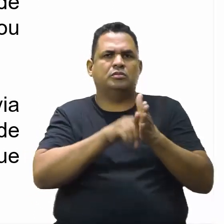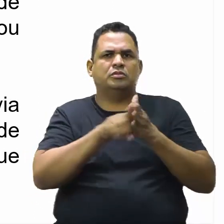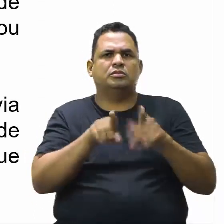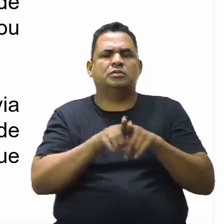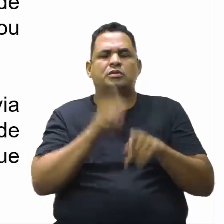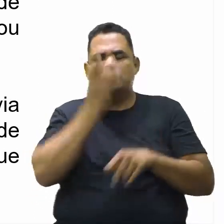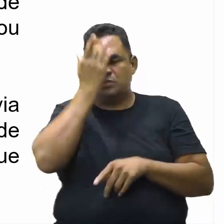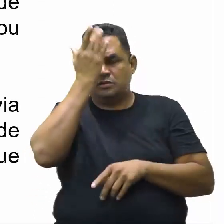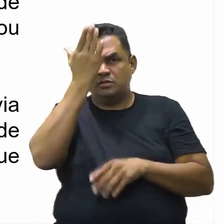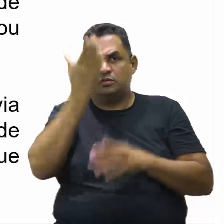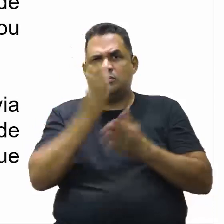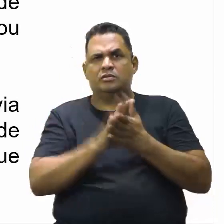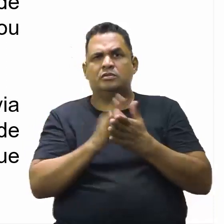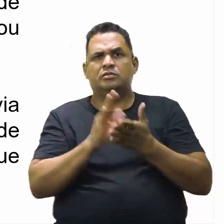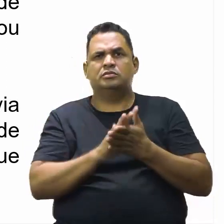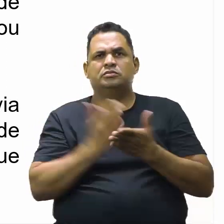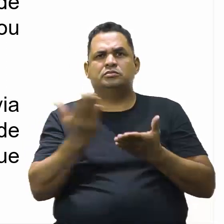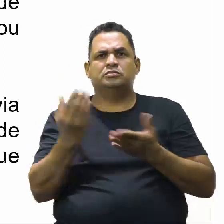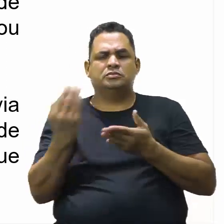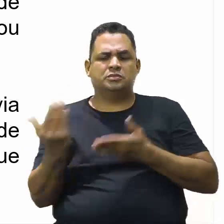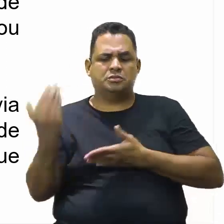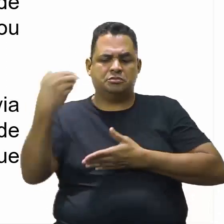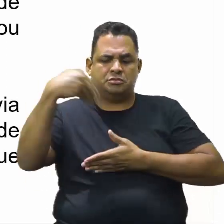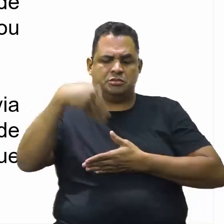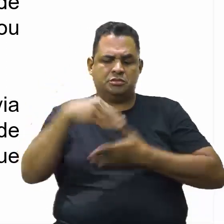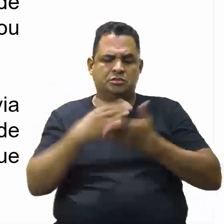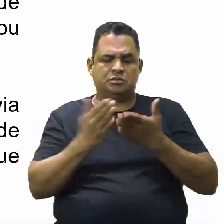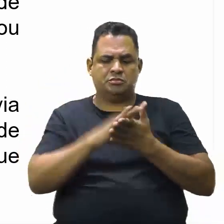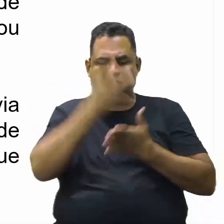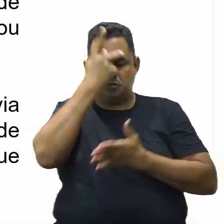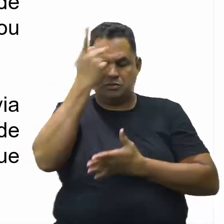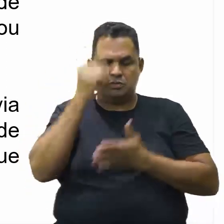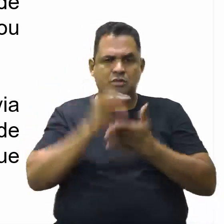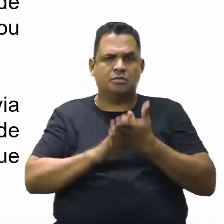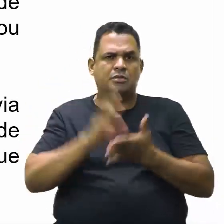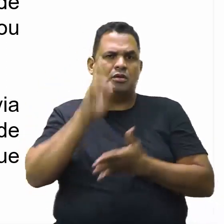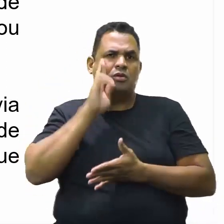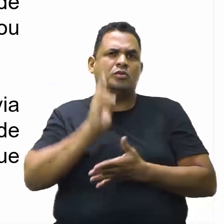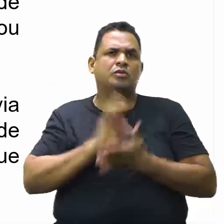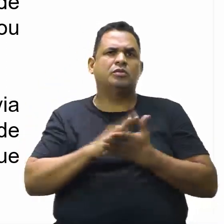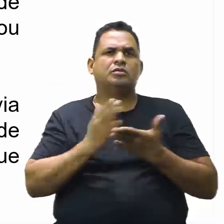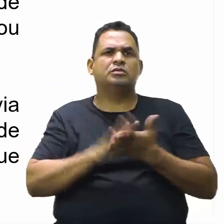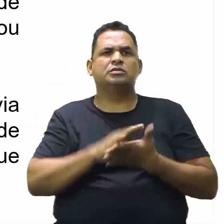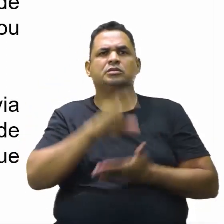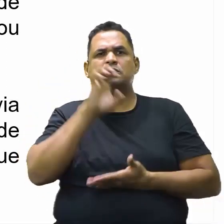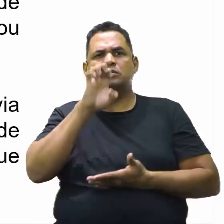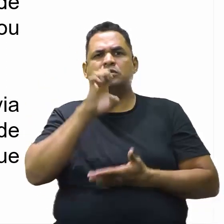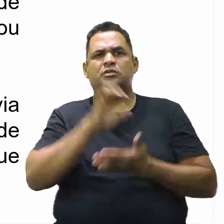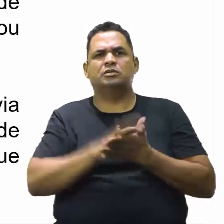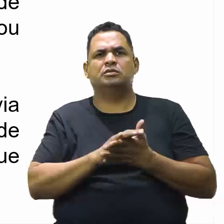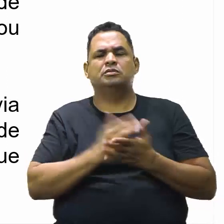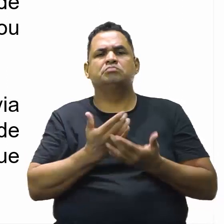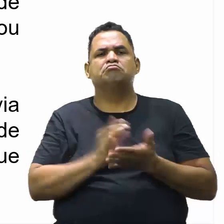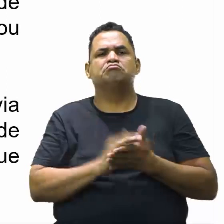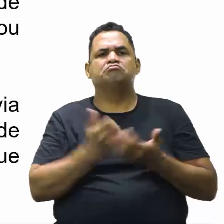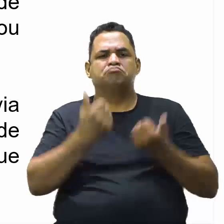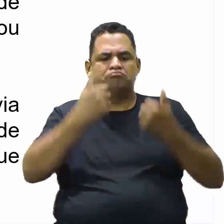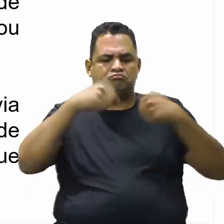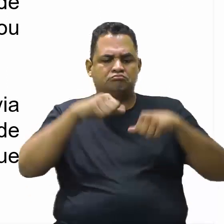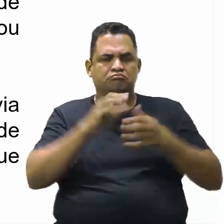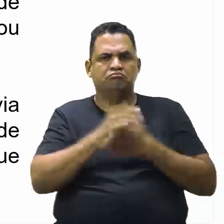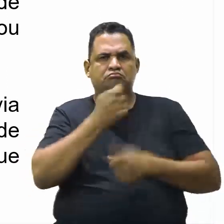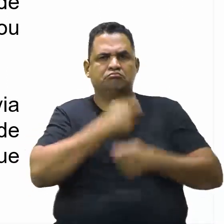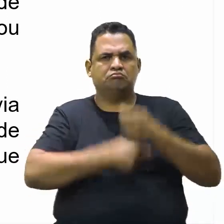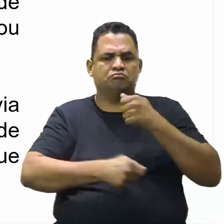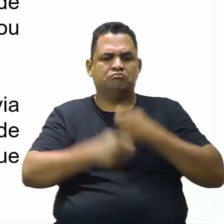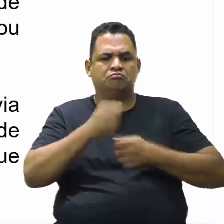facilitou a vinda de imigrantes para o estado de Rondônia. E a alternativa E, pela crise